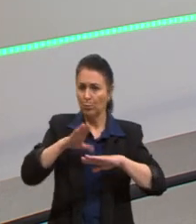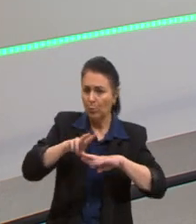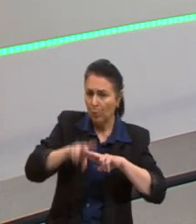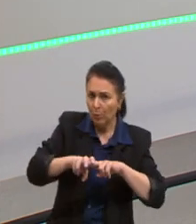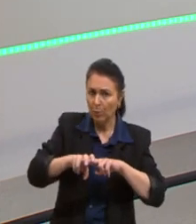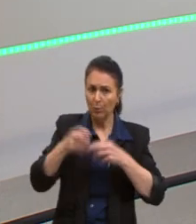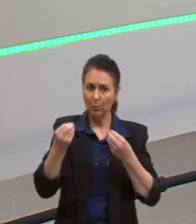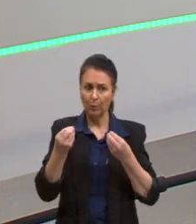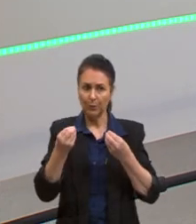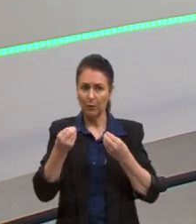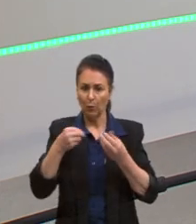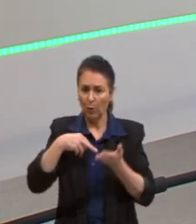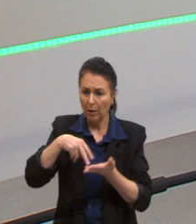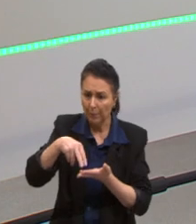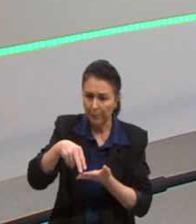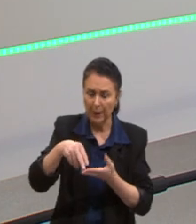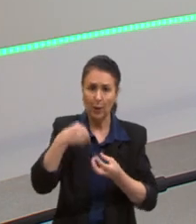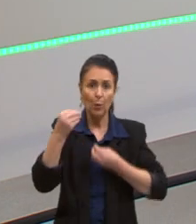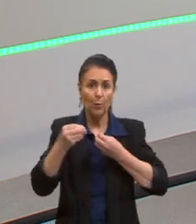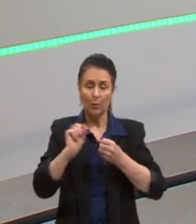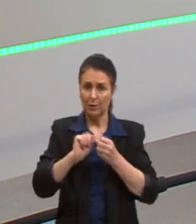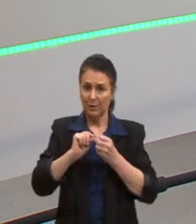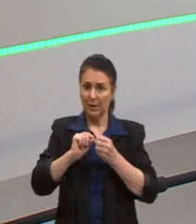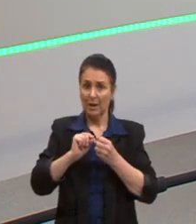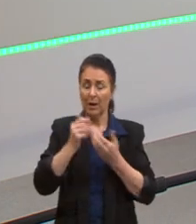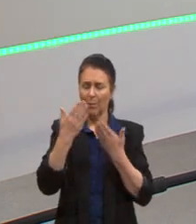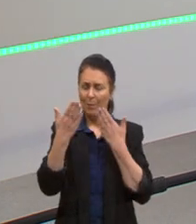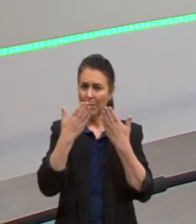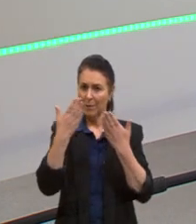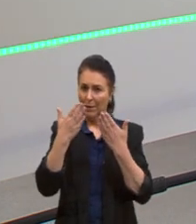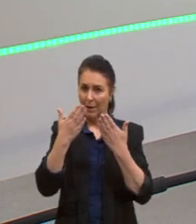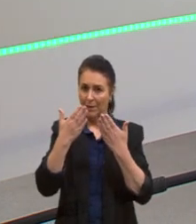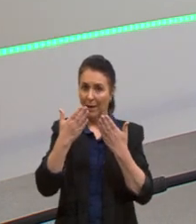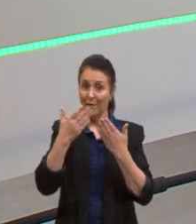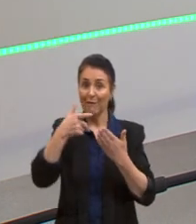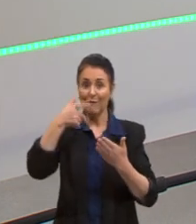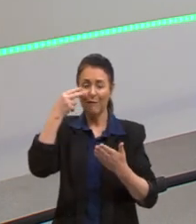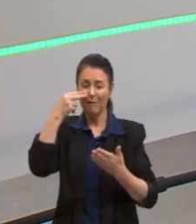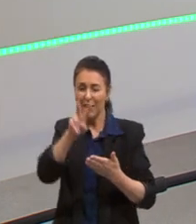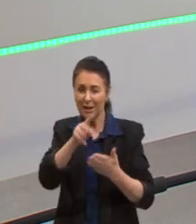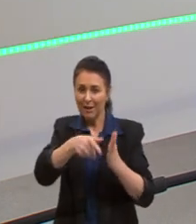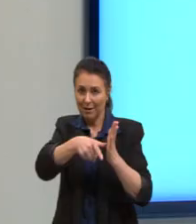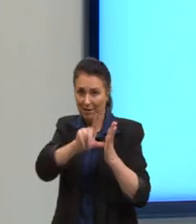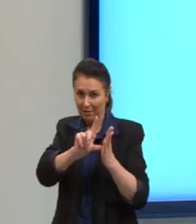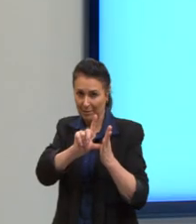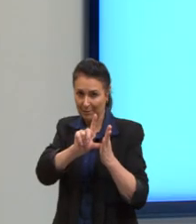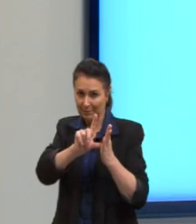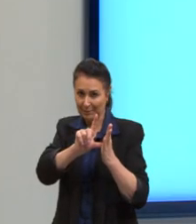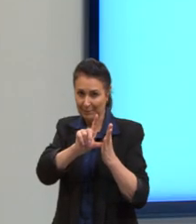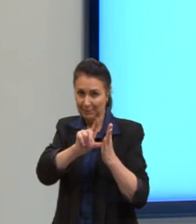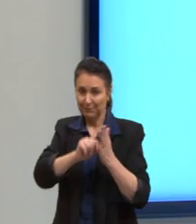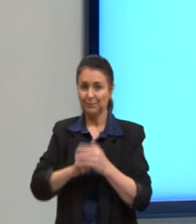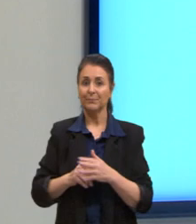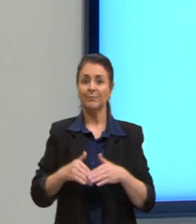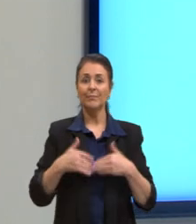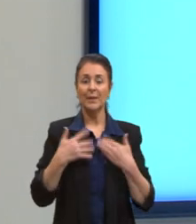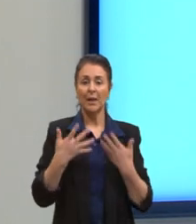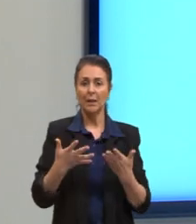deslocamento Isto é fazer uma análise isso vai fazer uma prediction Ok então